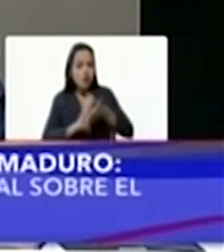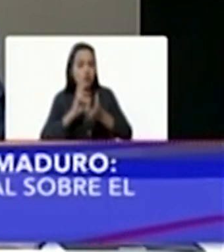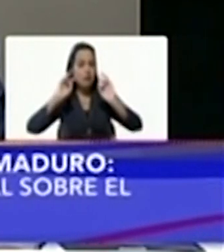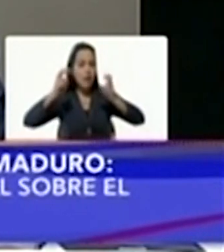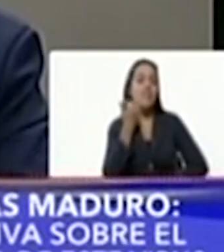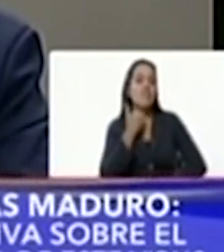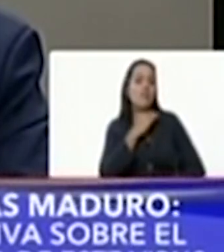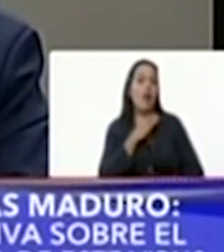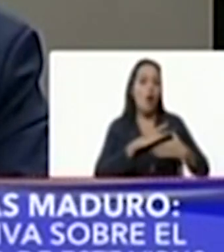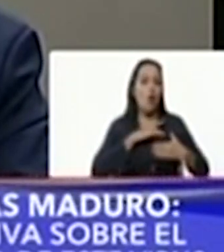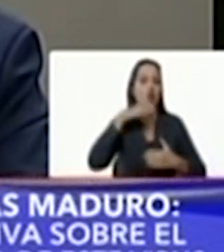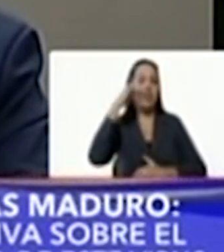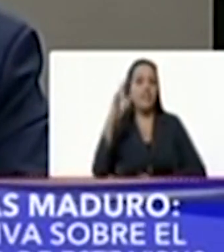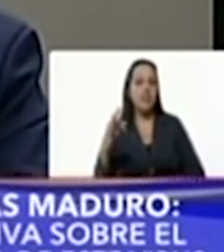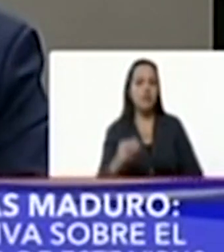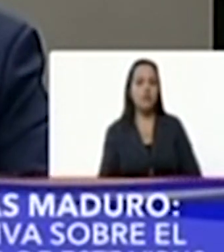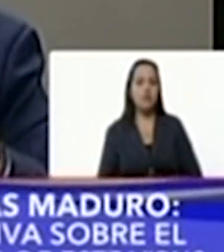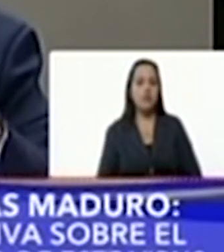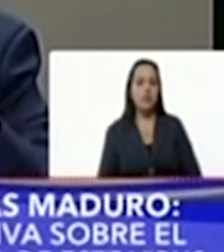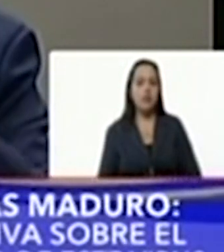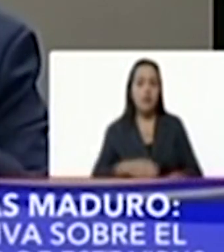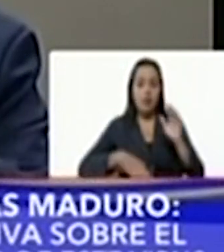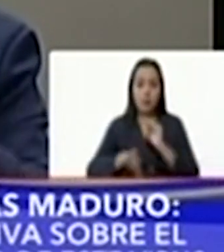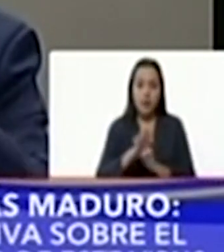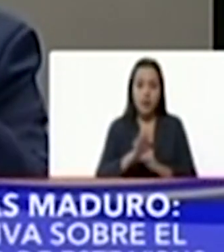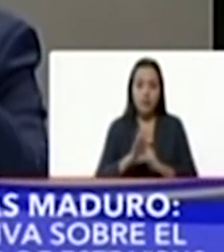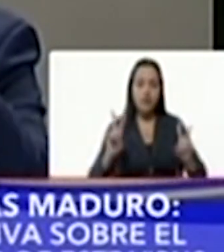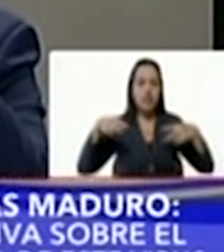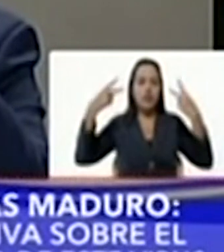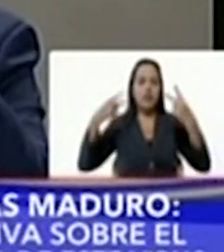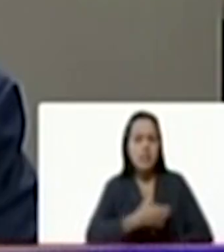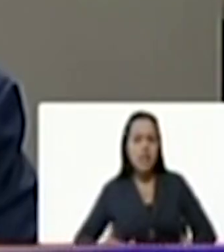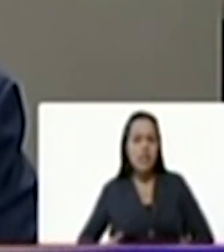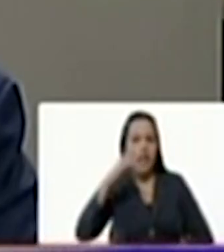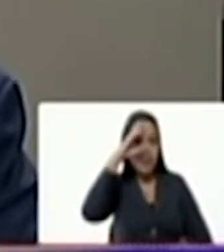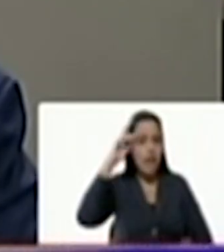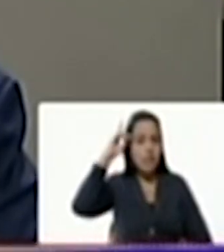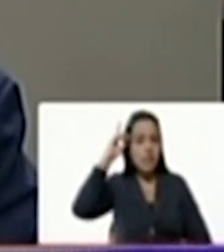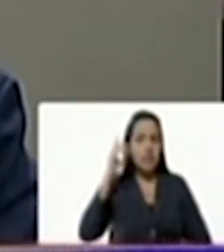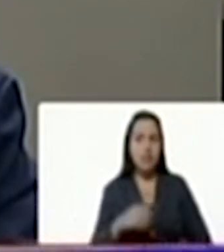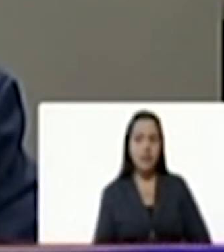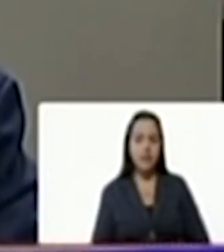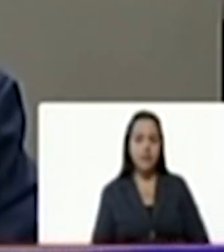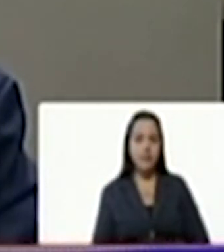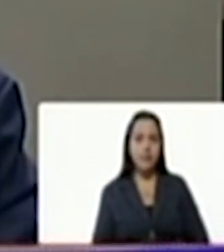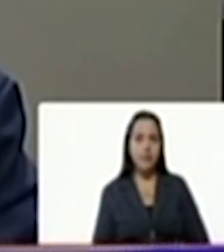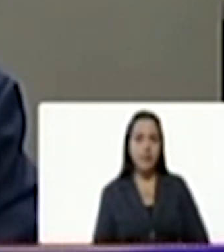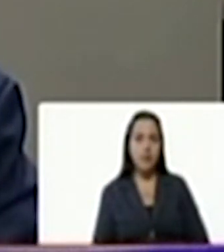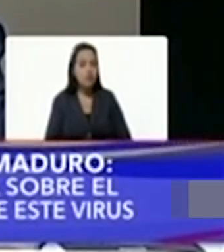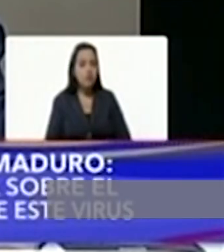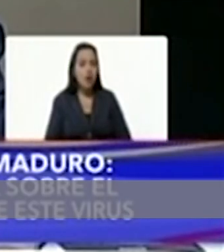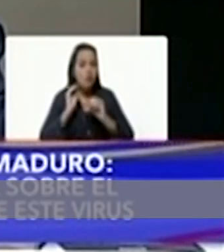diante de uma eventual propagação e qualificou a epidemia surgido na china como uma ameaça à humanidade